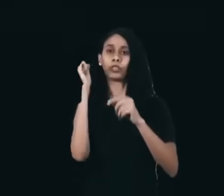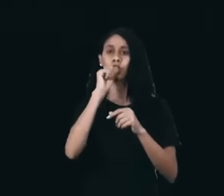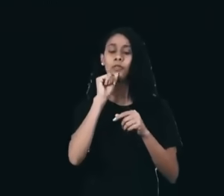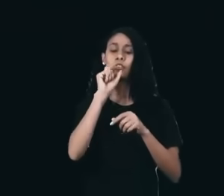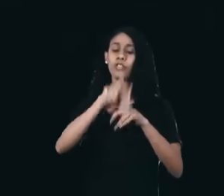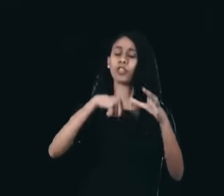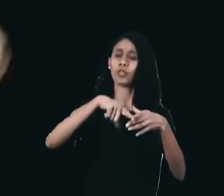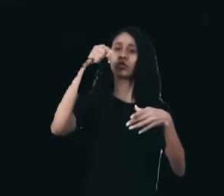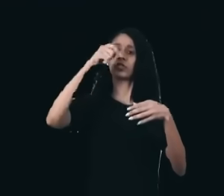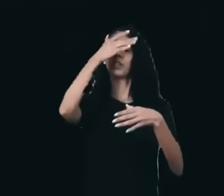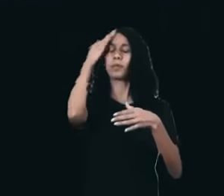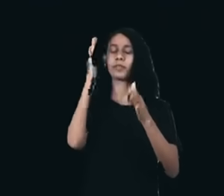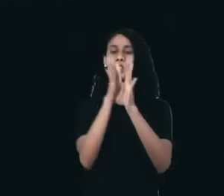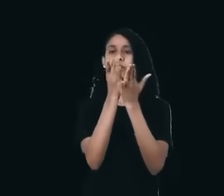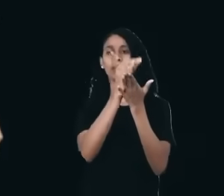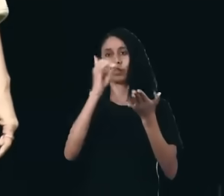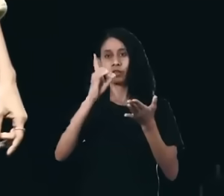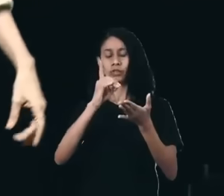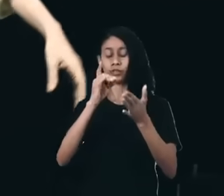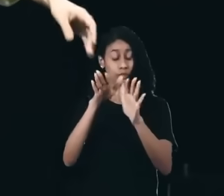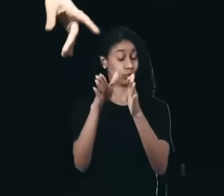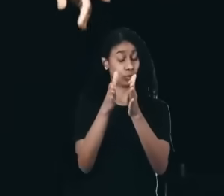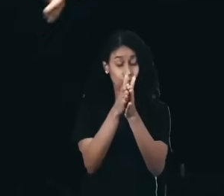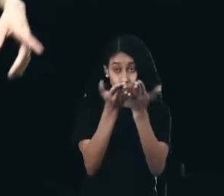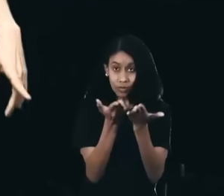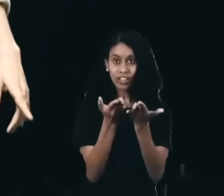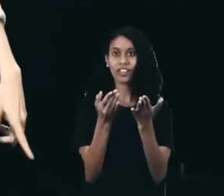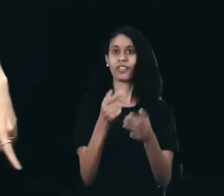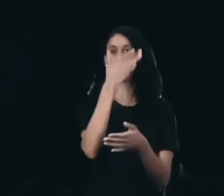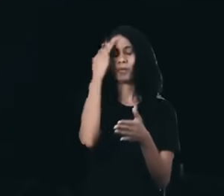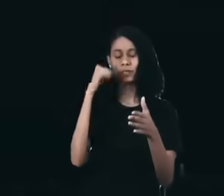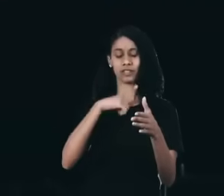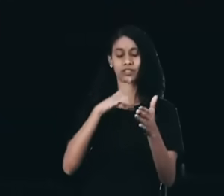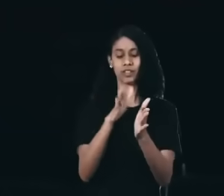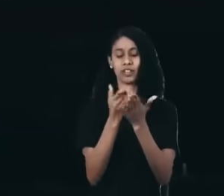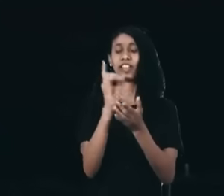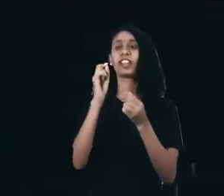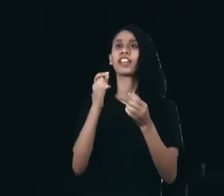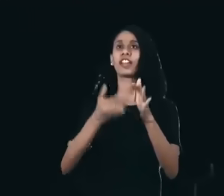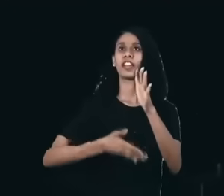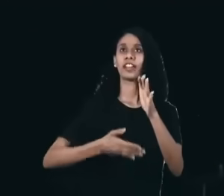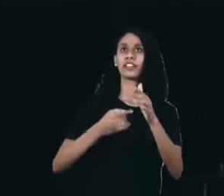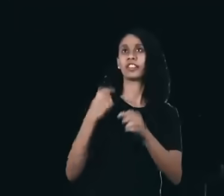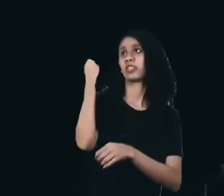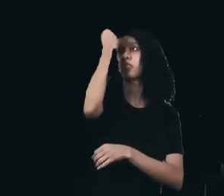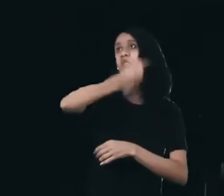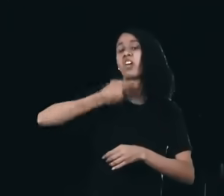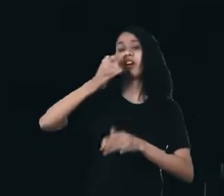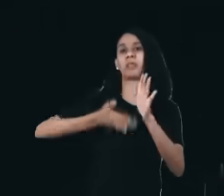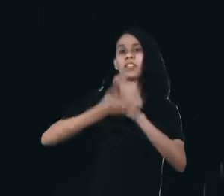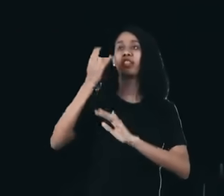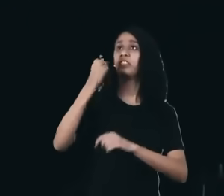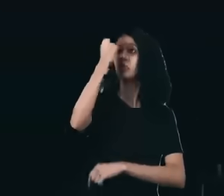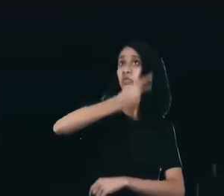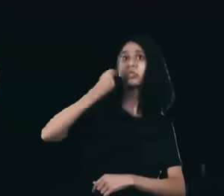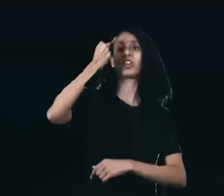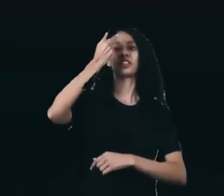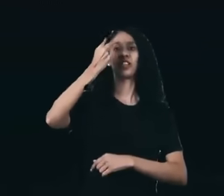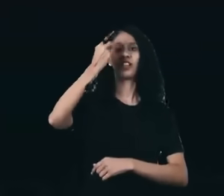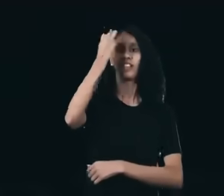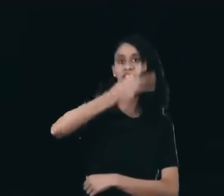alguém com um livro. E aí ele fez assim, quem aqui viajou uma hora para chegar aqui? Aí uma pessoa levantou, 2 horas,